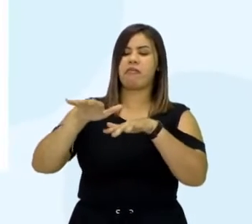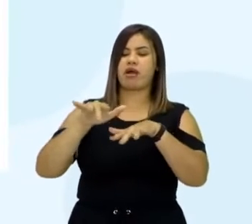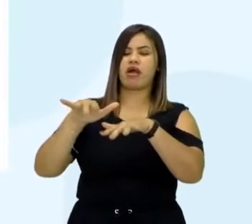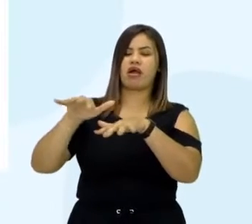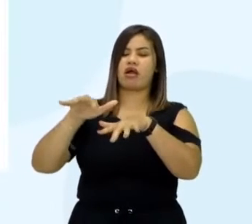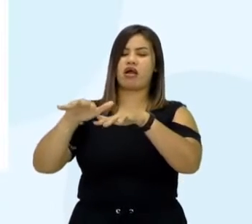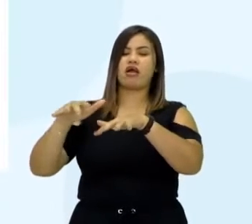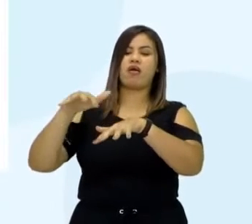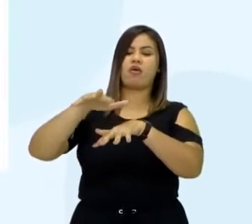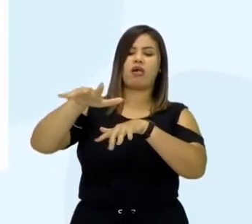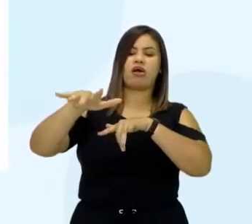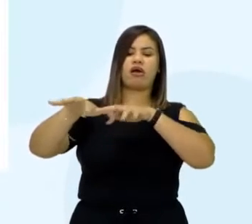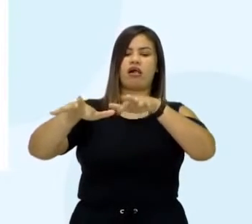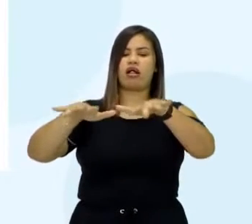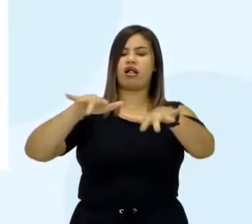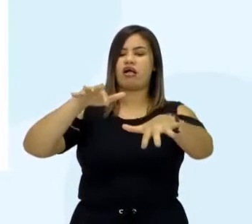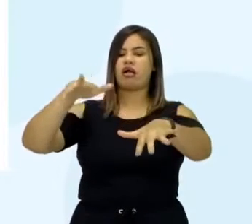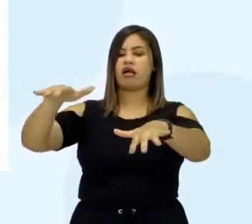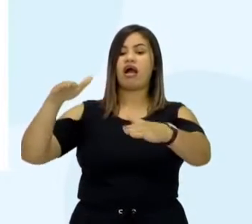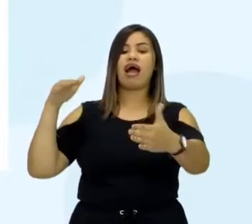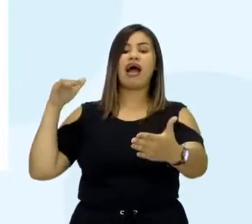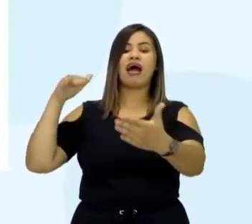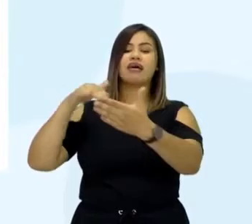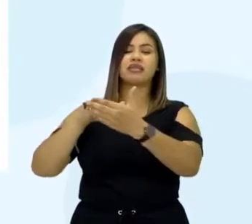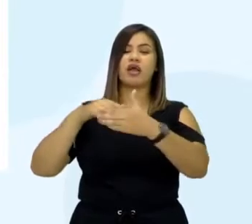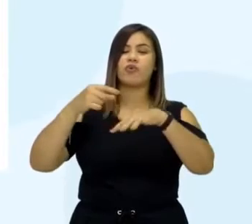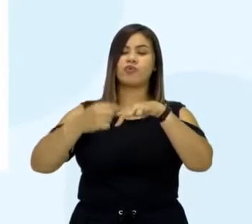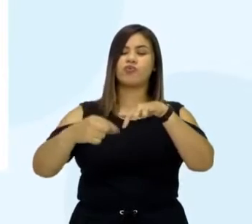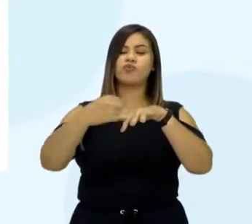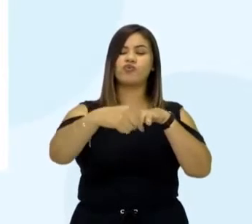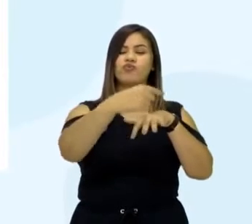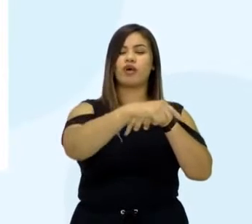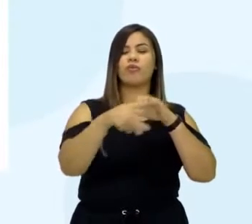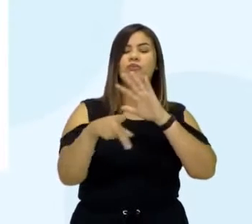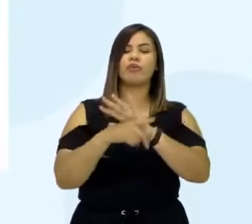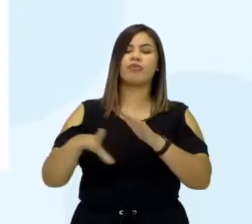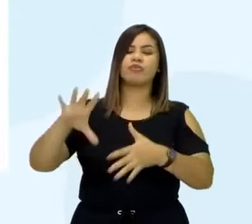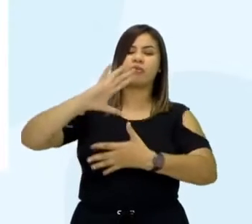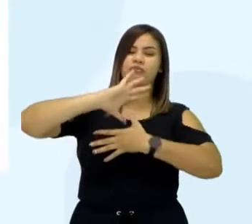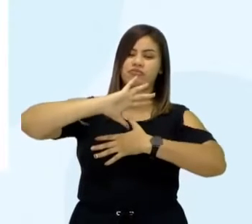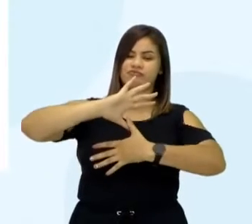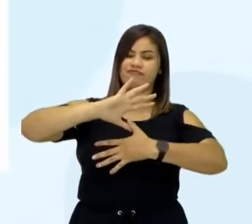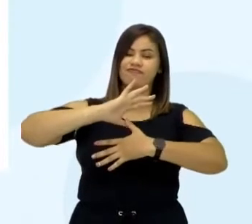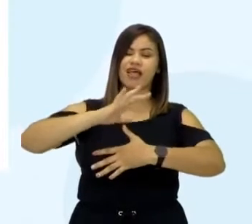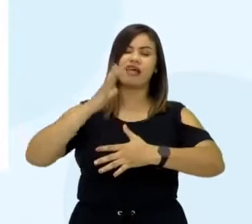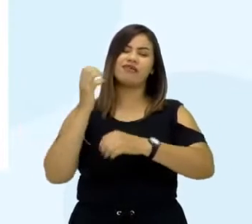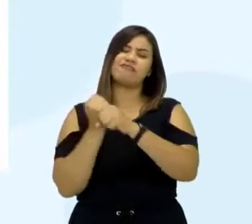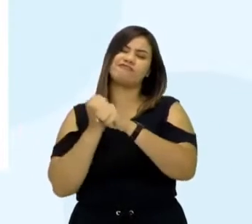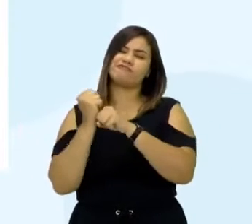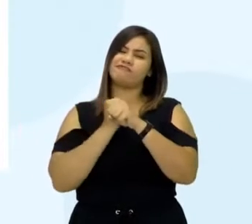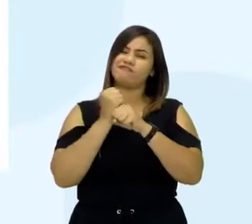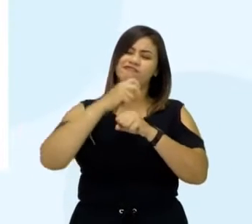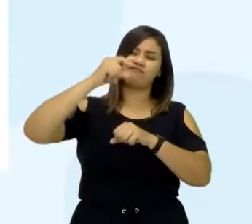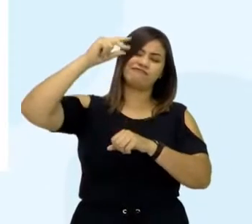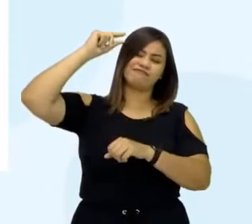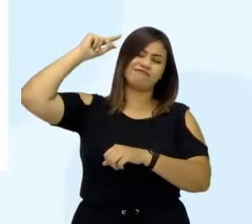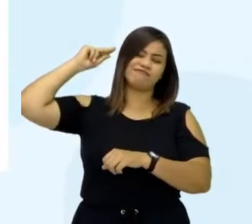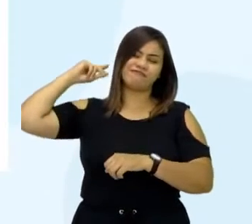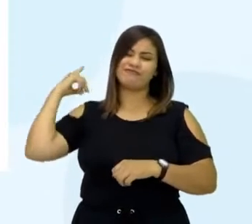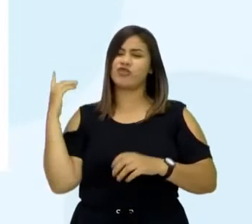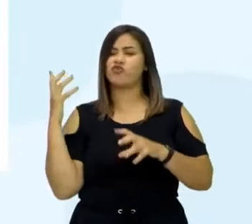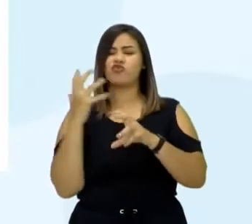chegando até o continente americano aí por volta aí de 12 mil, 15 mil anos atrás, e outros continentes